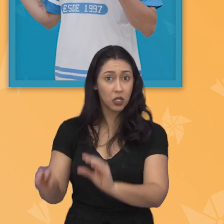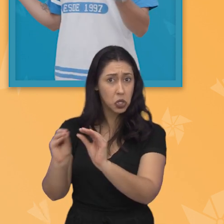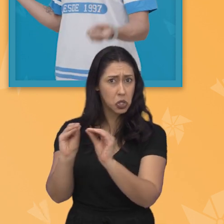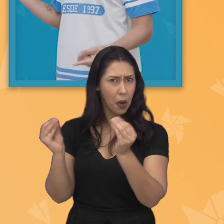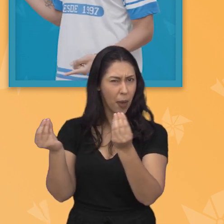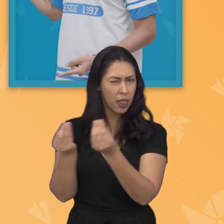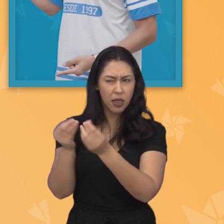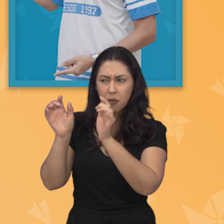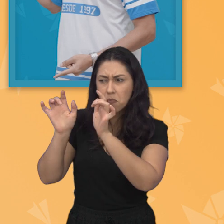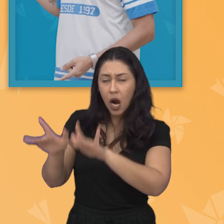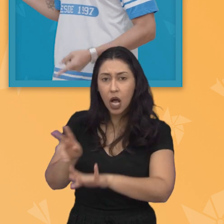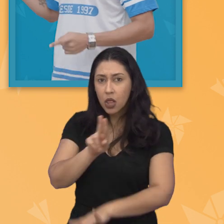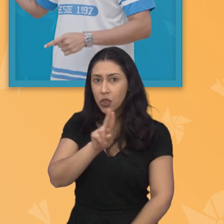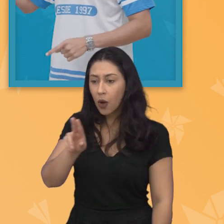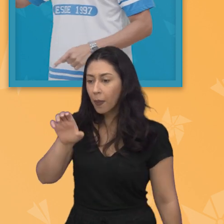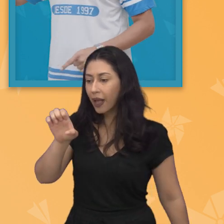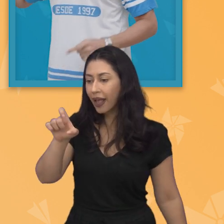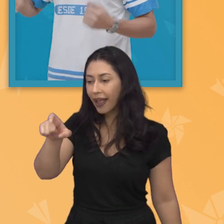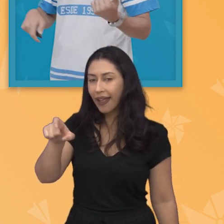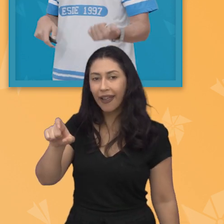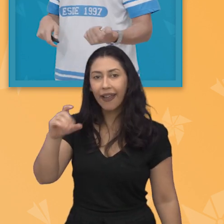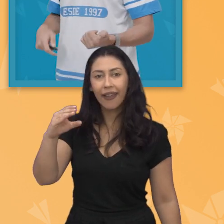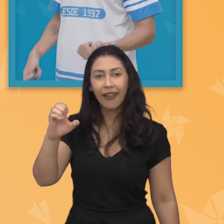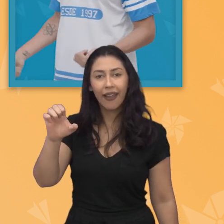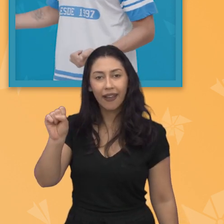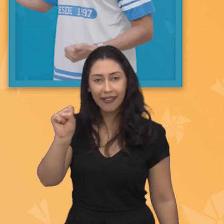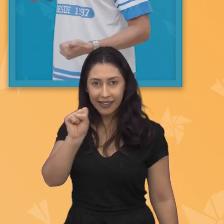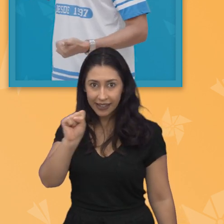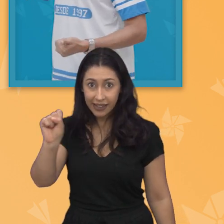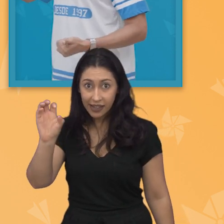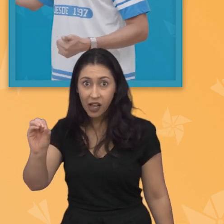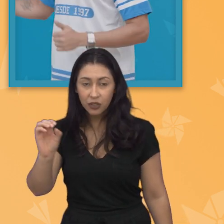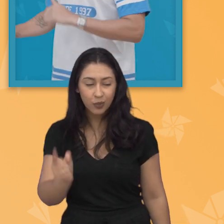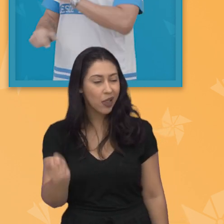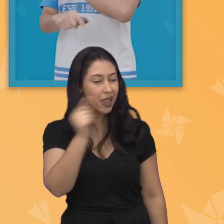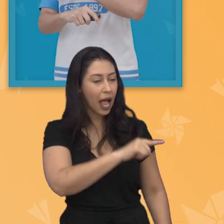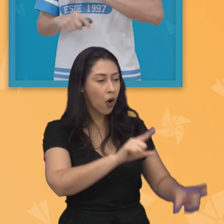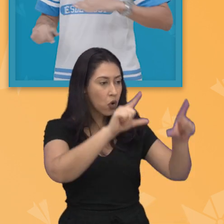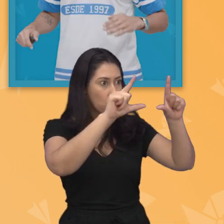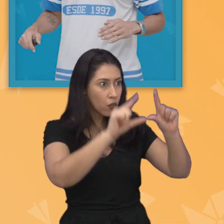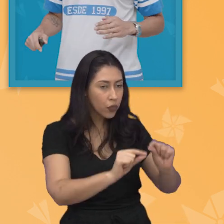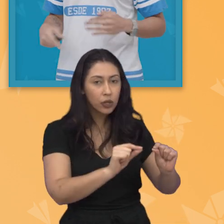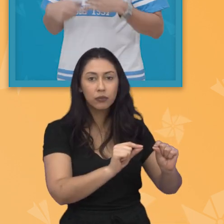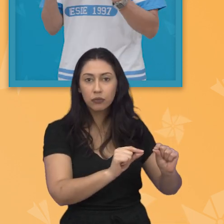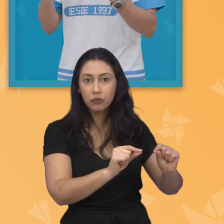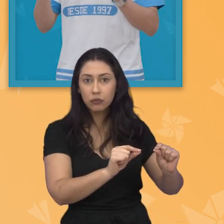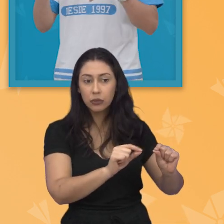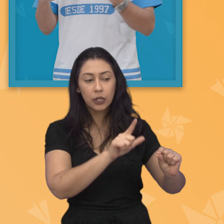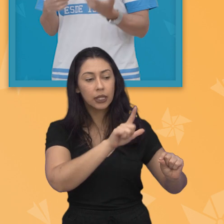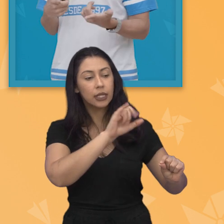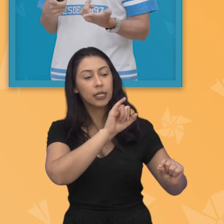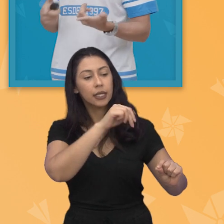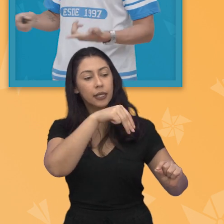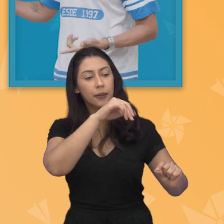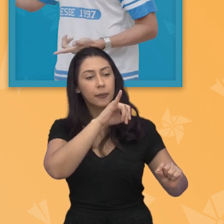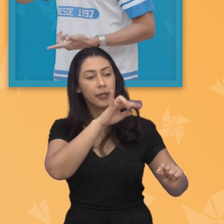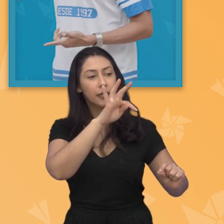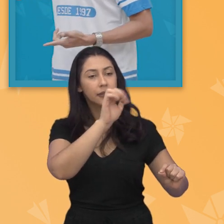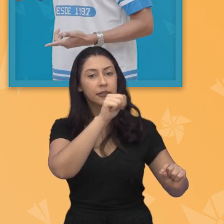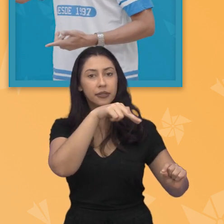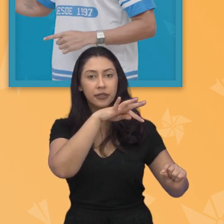que sobram entre os reagentes, a gente chama elas de reagentes em excesso. A substância que é totalmente consumida em uma reação é o reagente